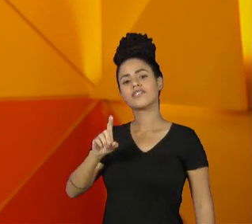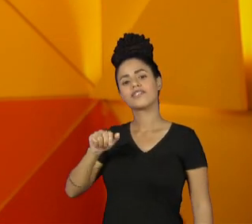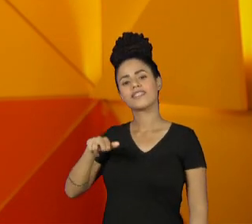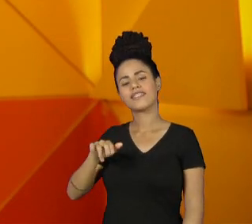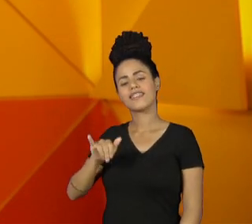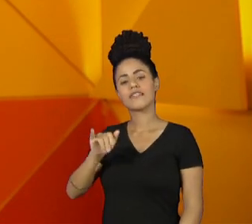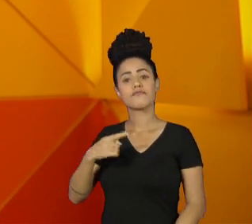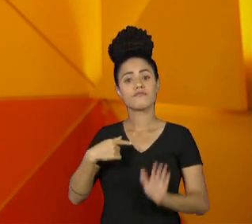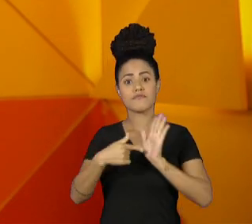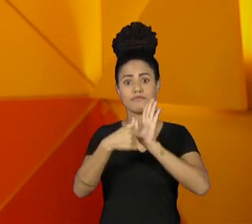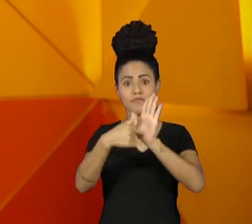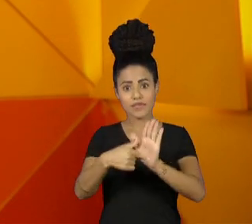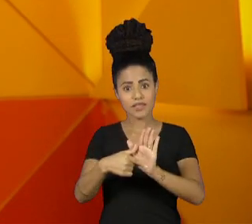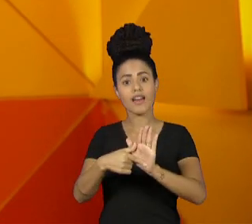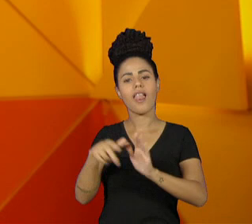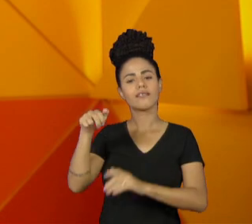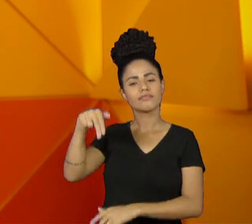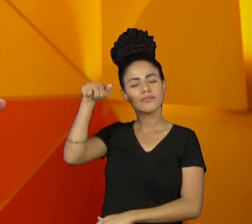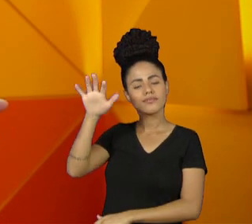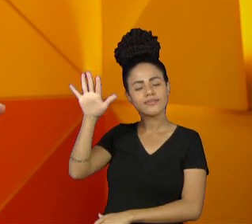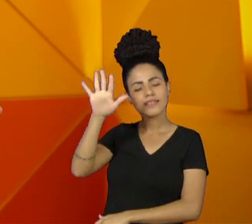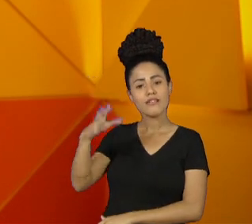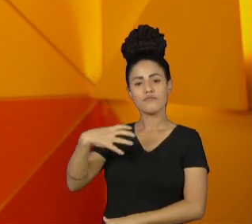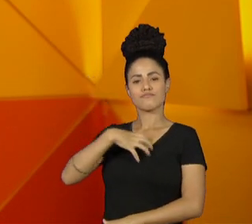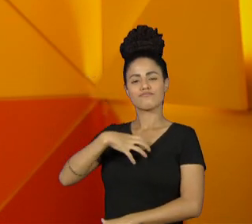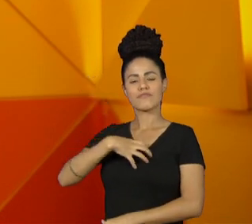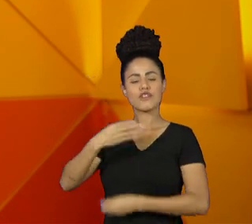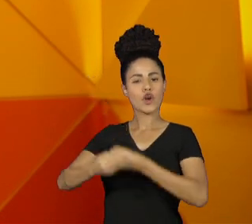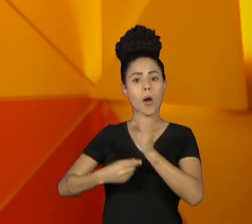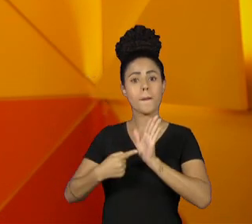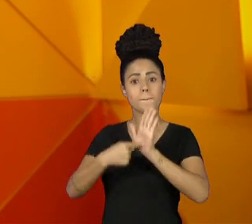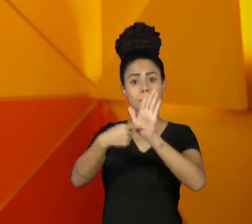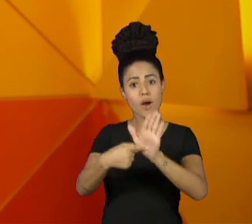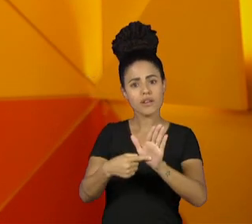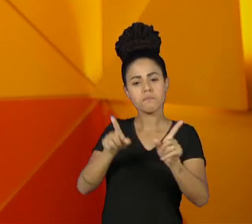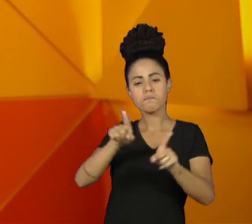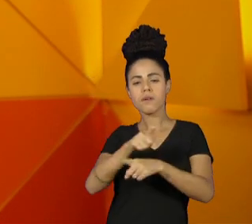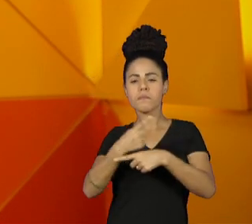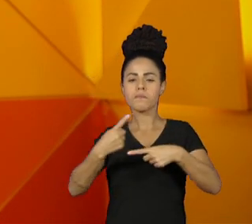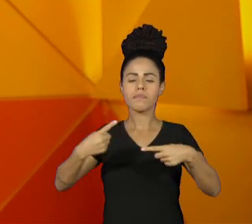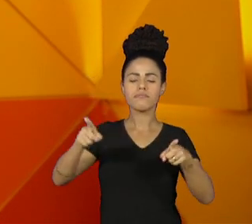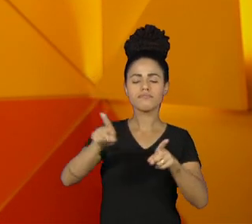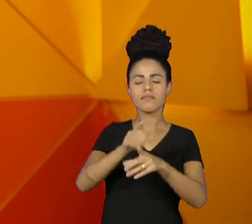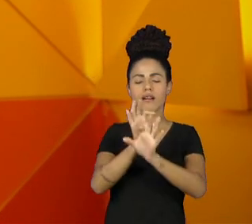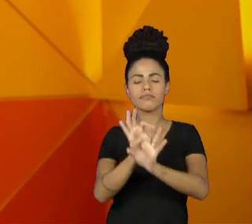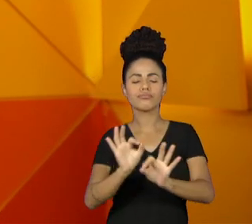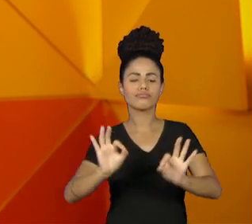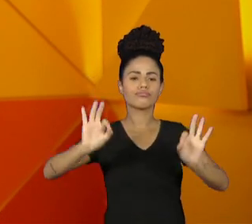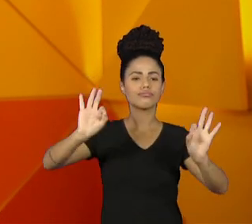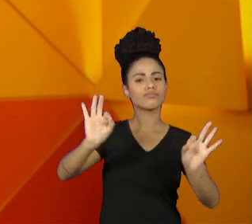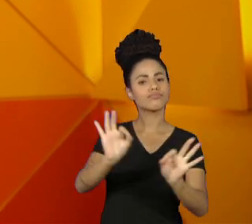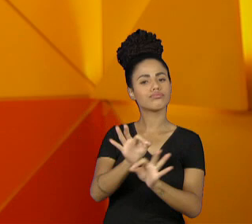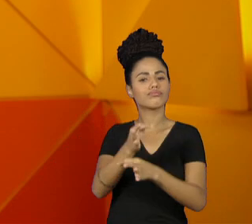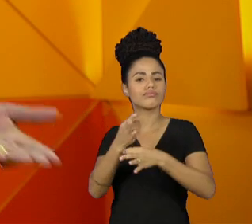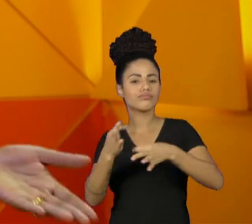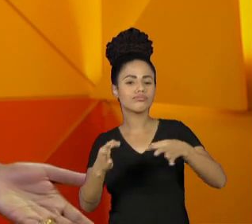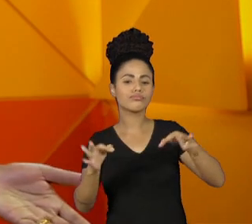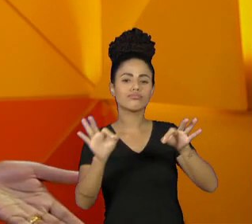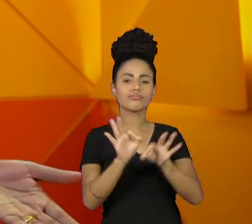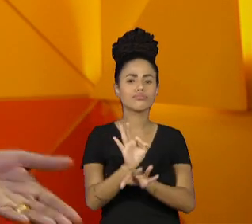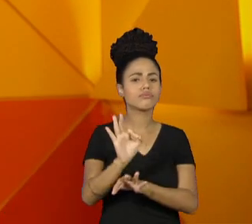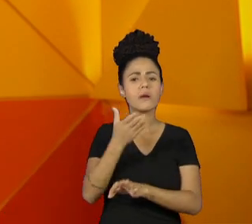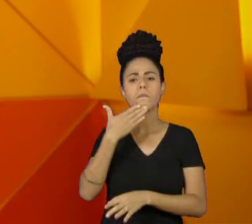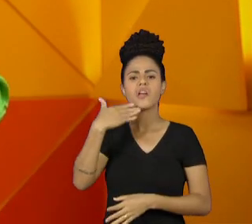até o sertão baiano para mostrar que não existe só filarmônica, como tem até disputa, para saber qual que é a